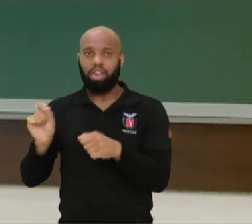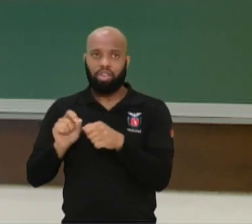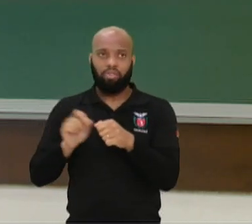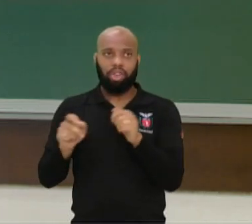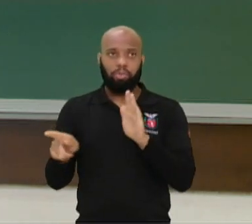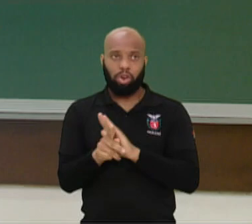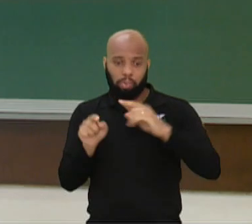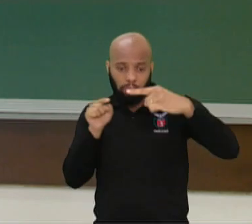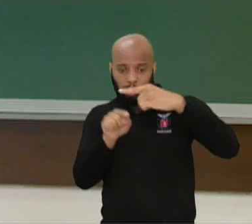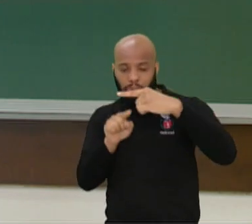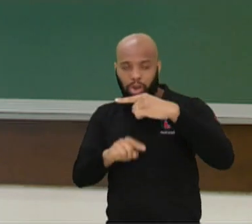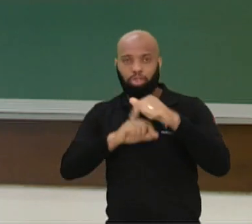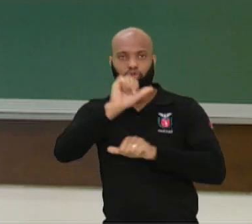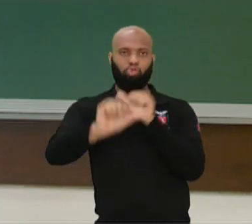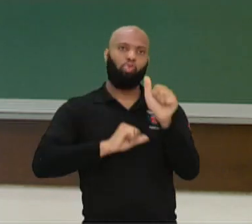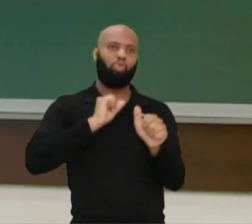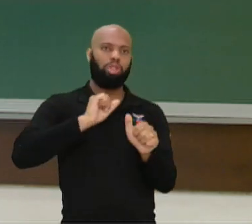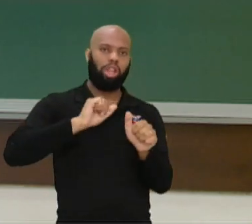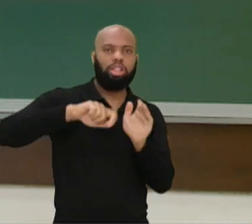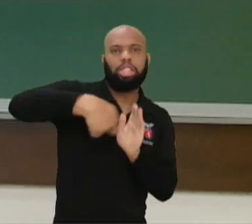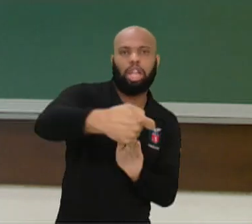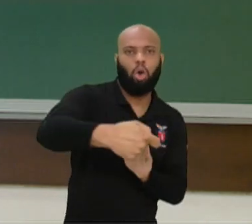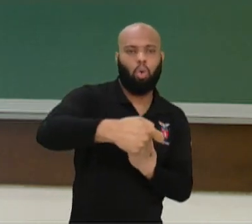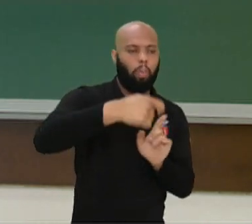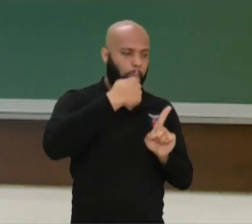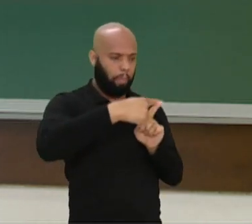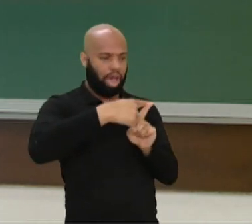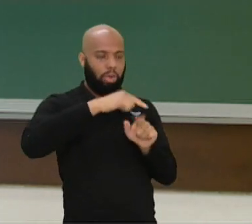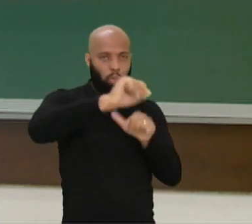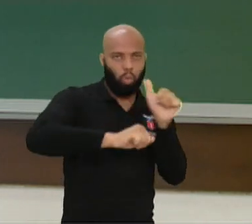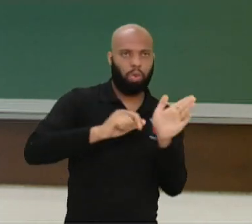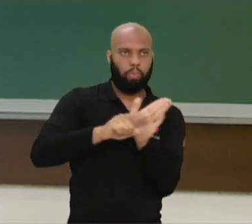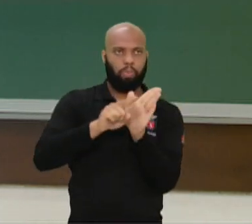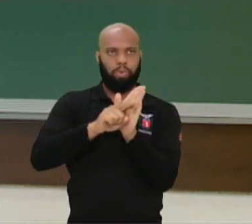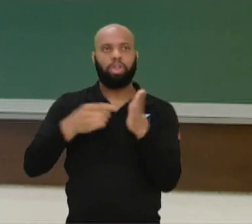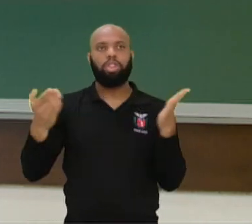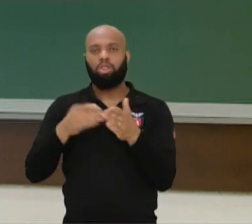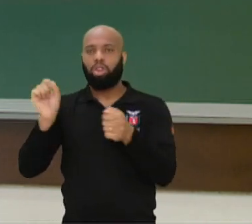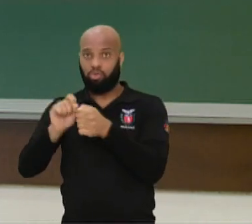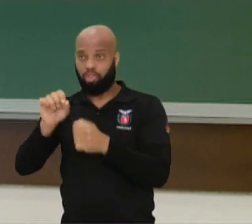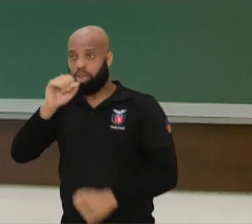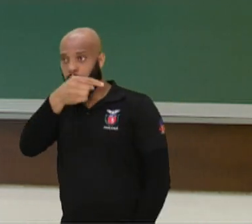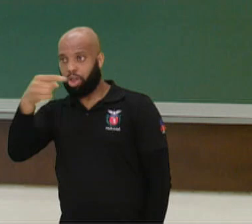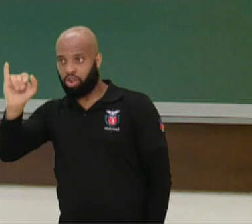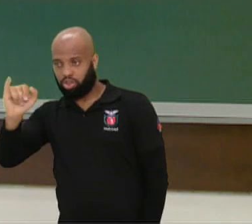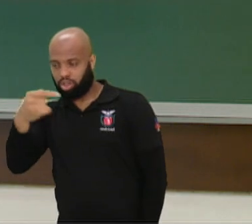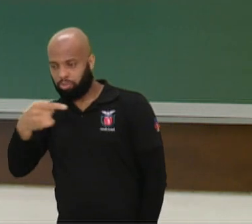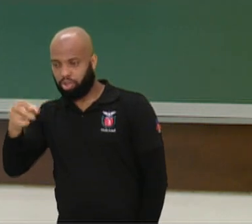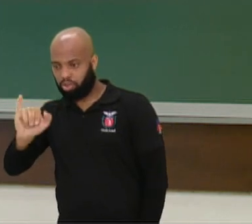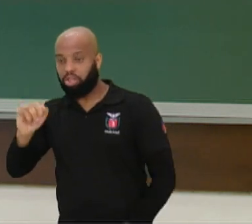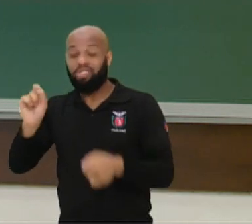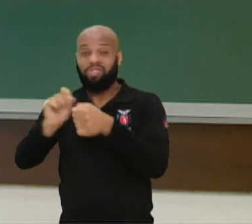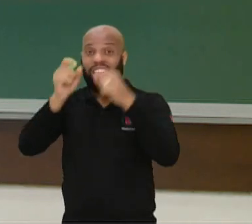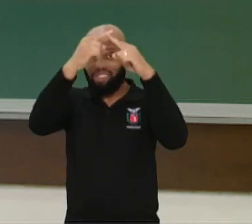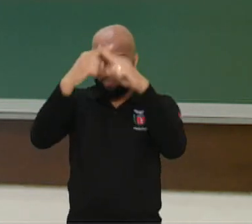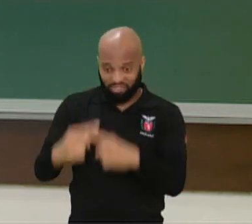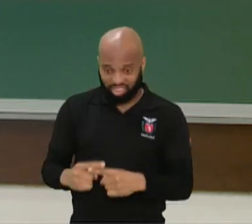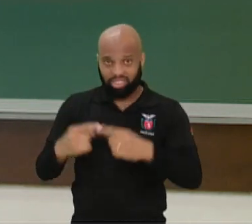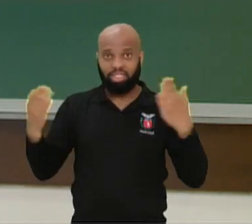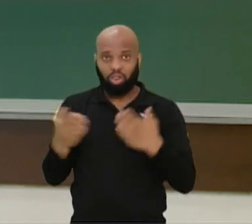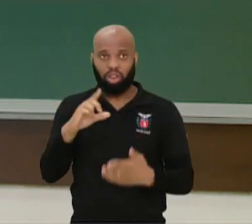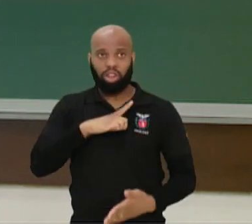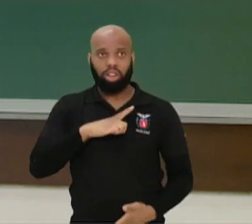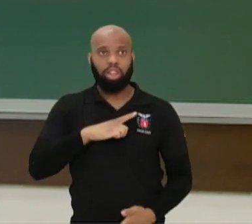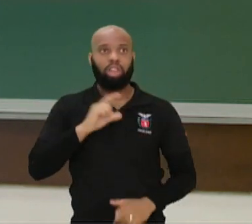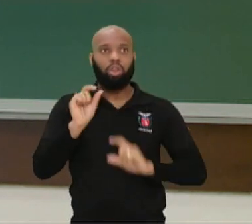do denominador. Tá aqui, ó, menos i, menos i. Vou usar a propriedade distributiva da multiplicação. Então,